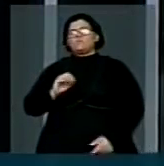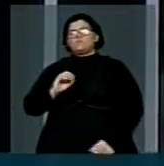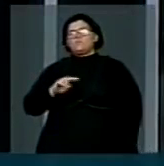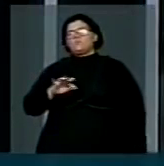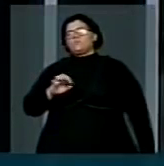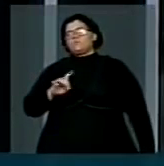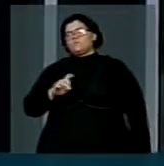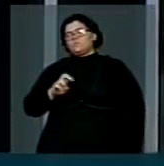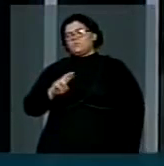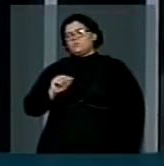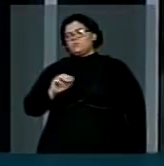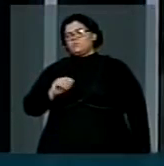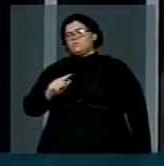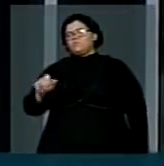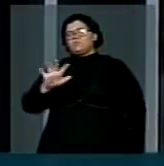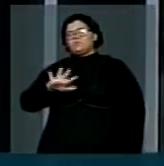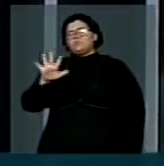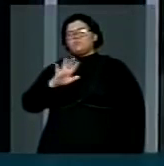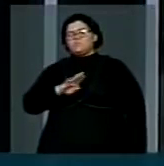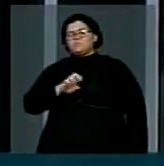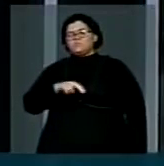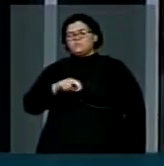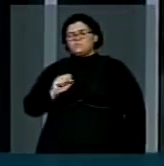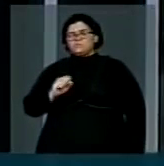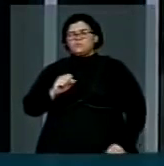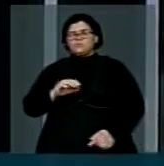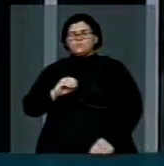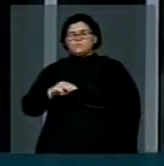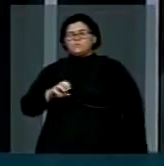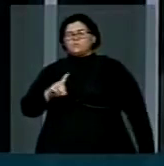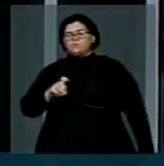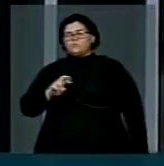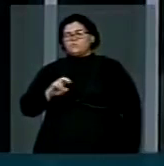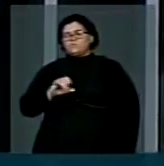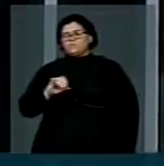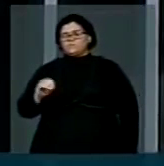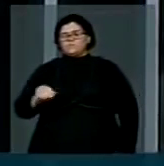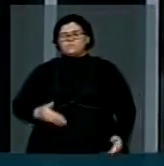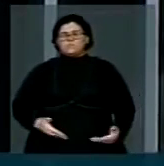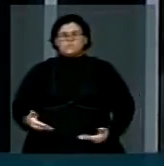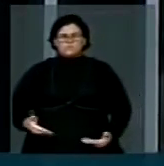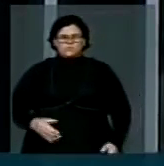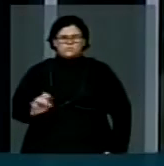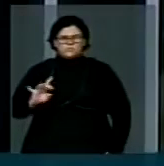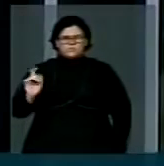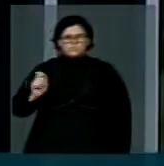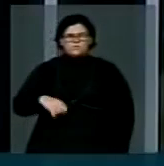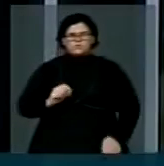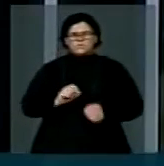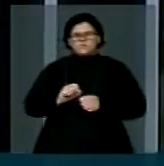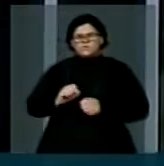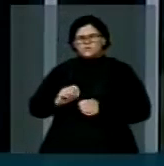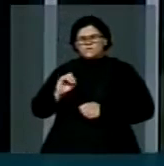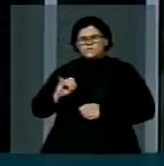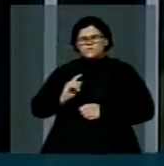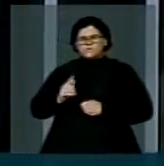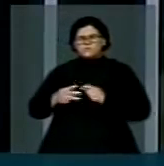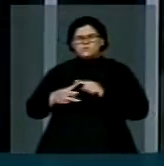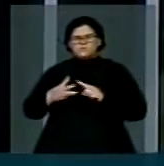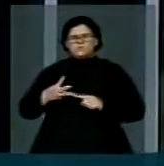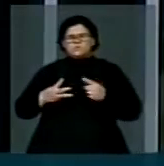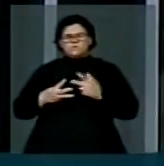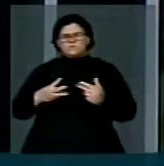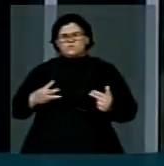Turismo, que isso só pode ser feito em cima de três pilares de desenvolvimento: o econômico, a